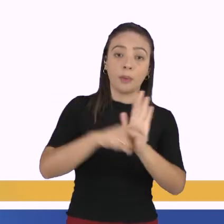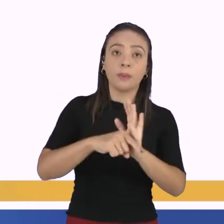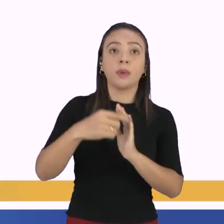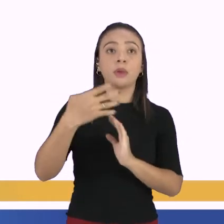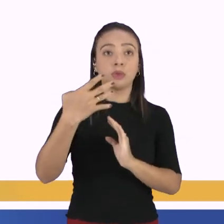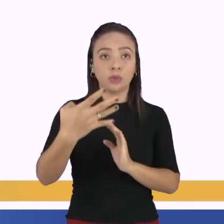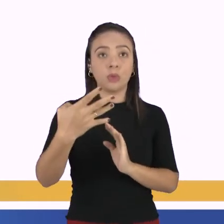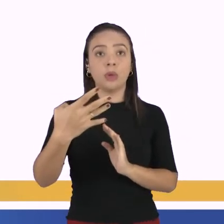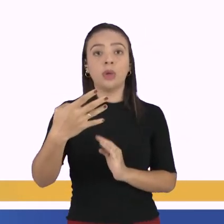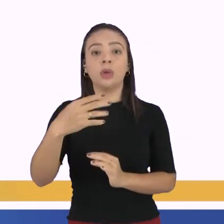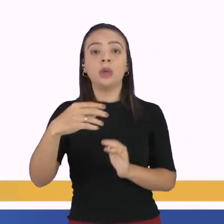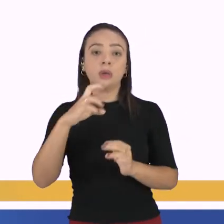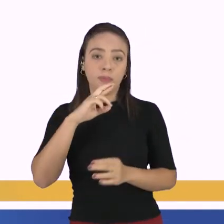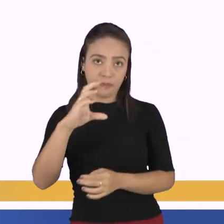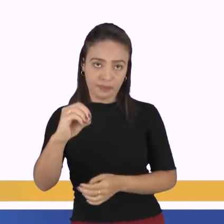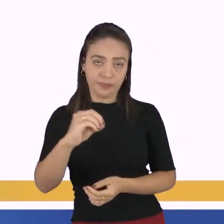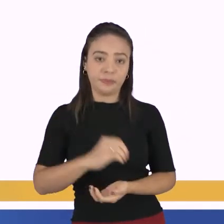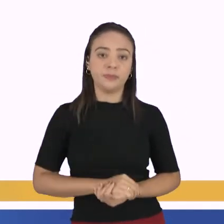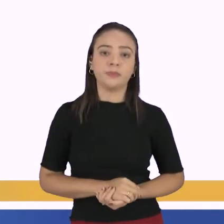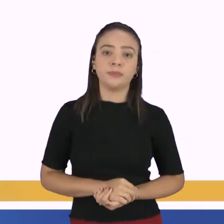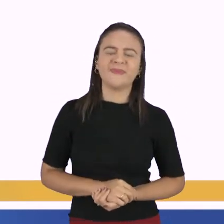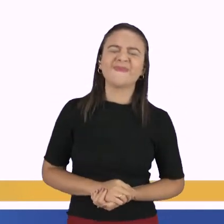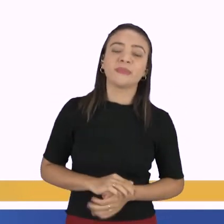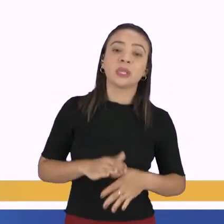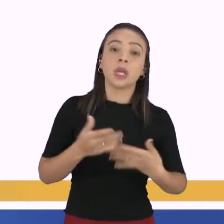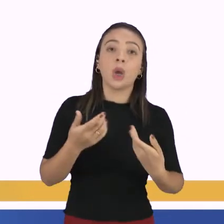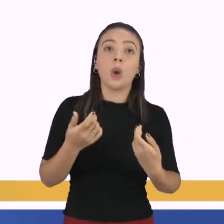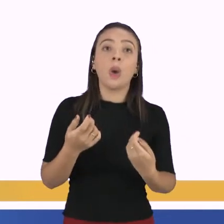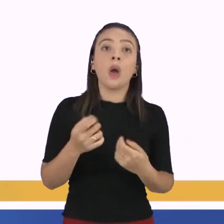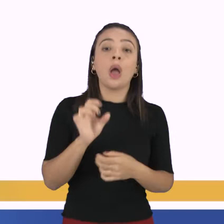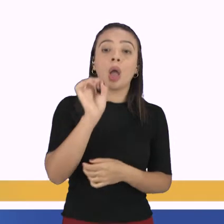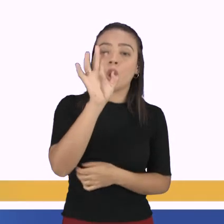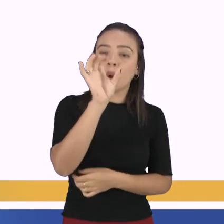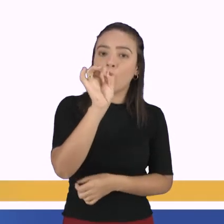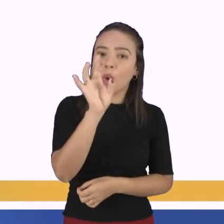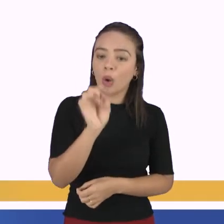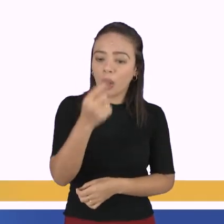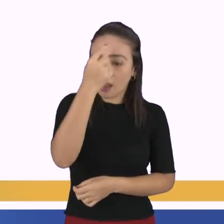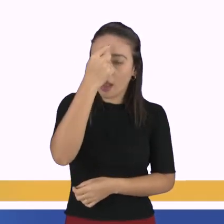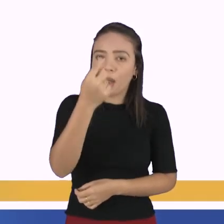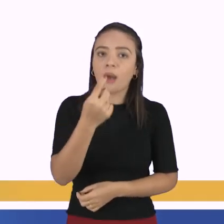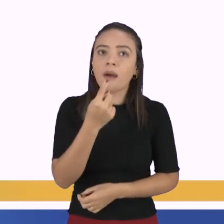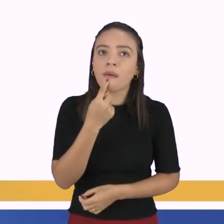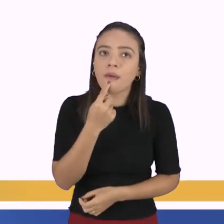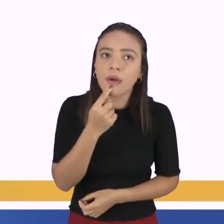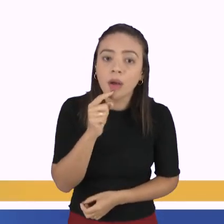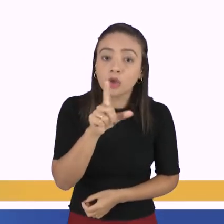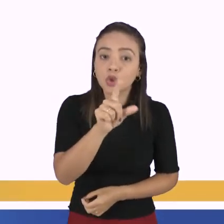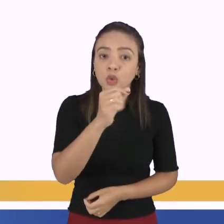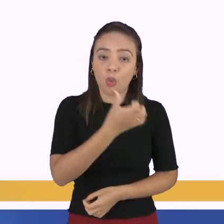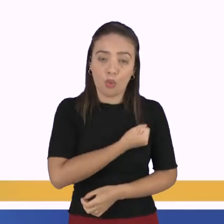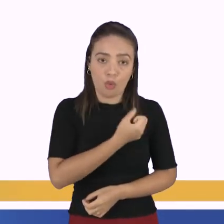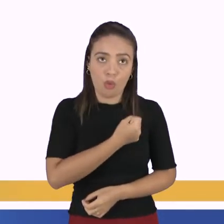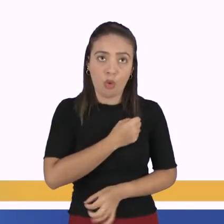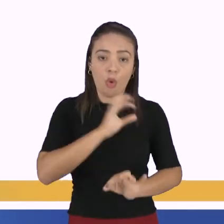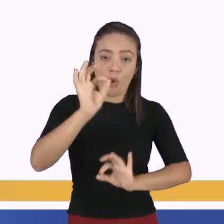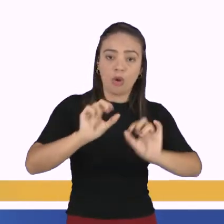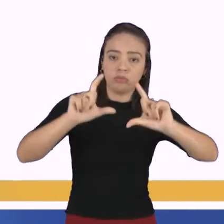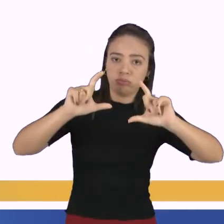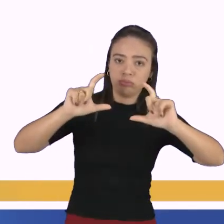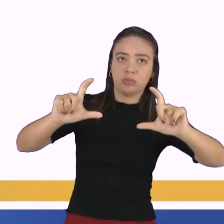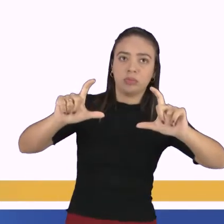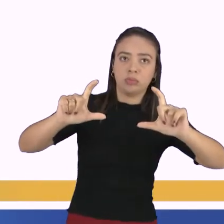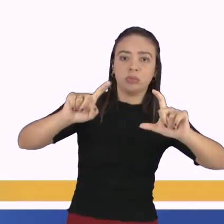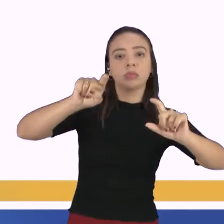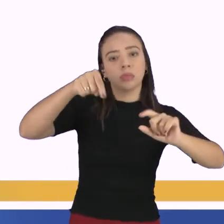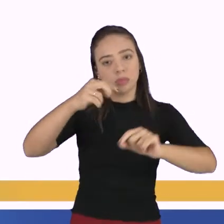menos 4 dá 0 e assim por diante. Para eu calcular a imagem de cada um desses valores, basta eu pegar esse valor, colocar na lei de formação